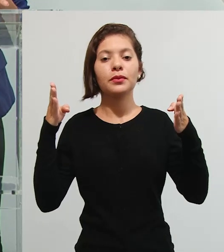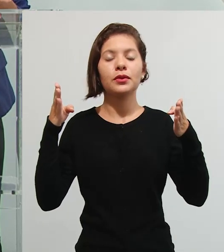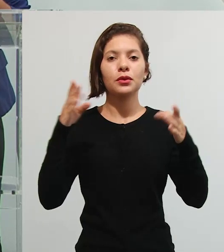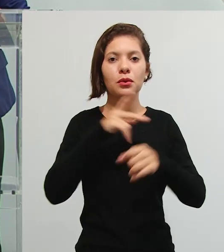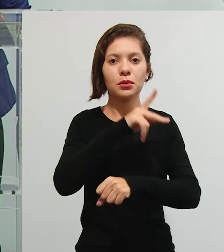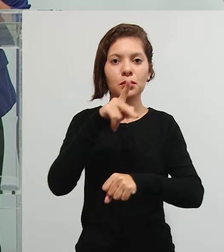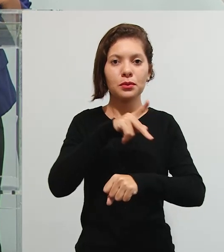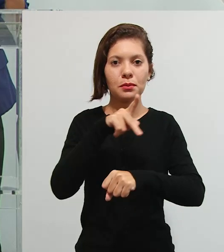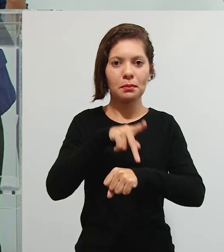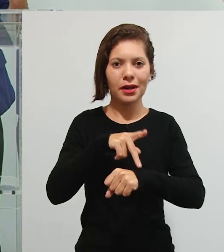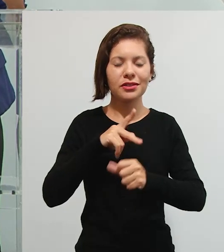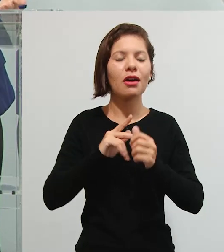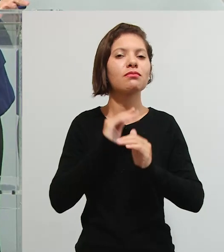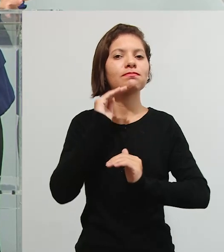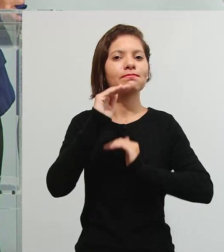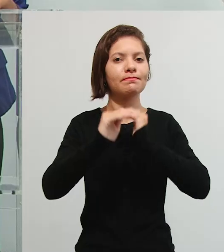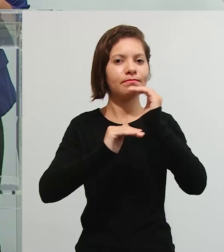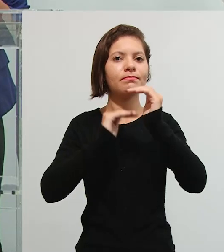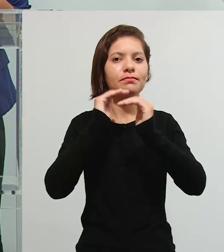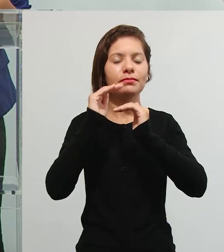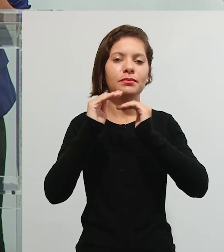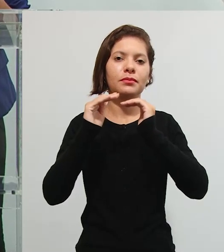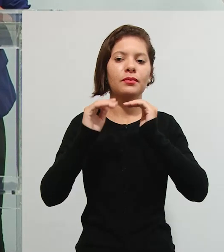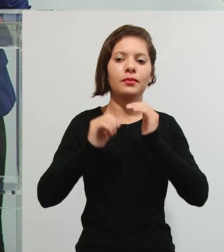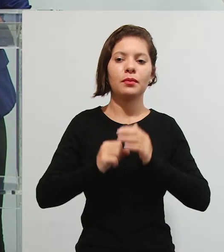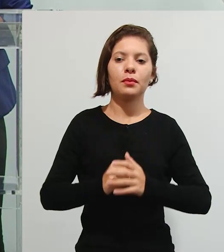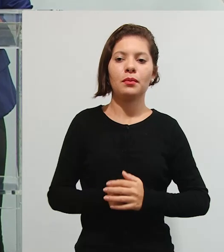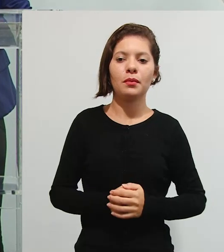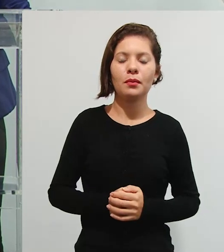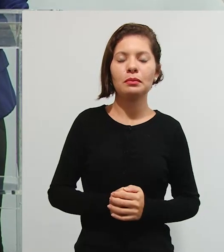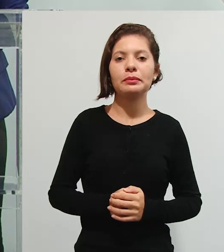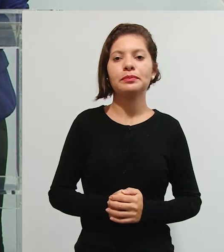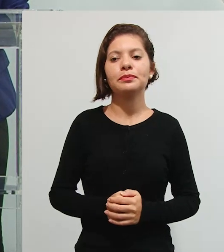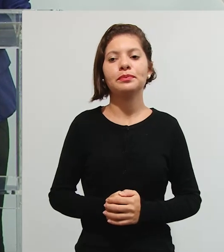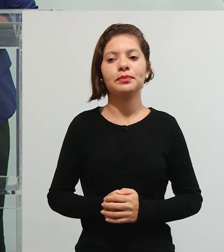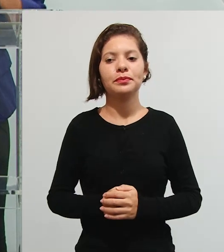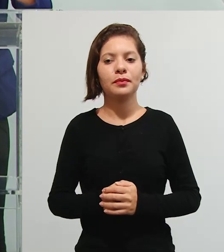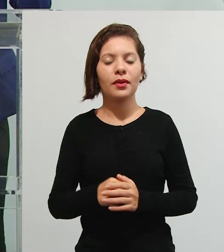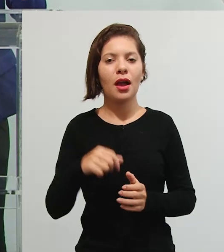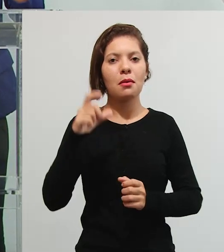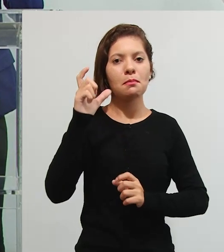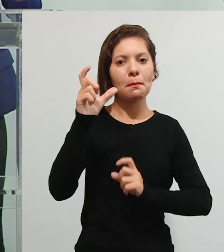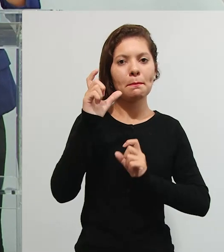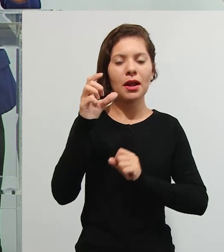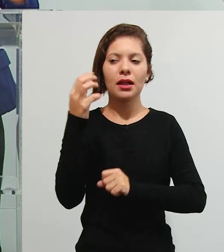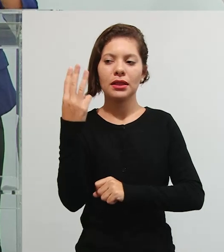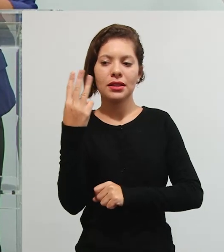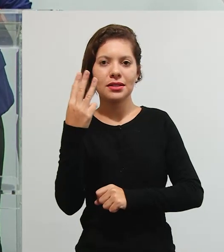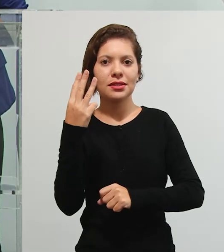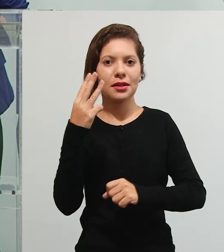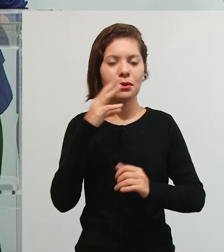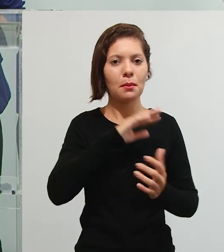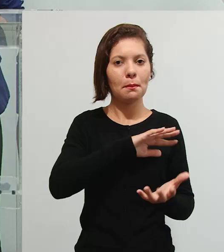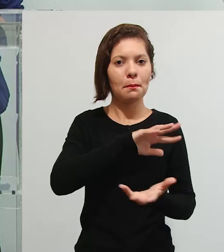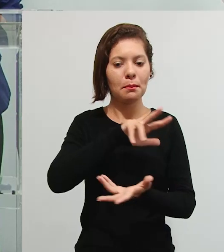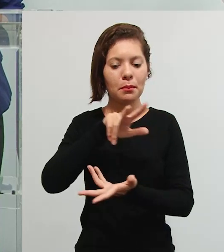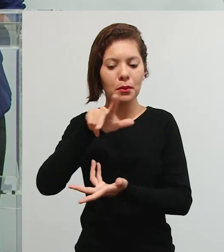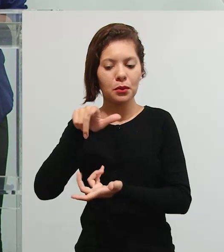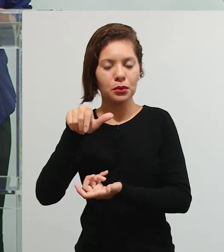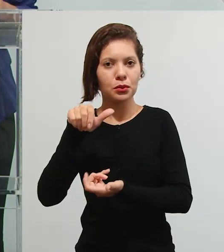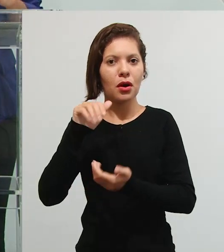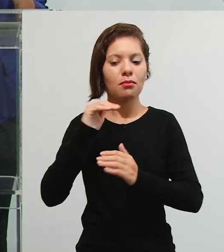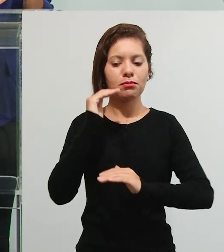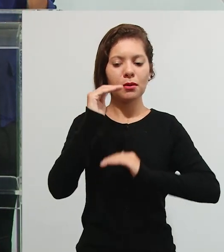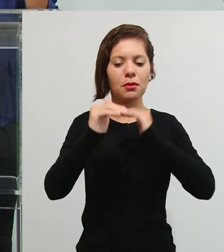eles chamam de países em desenvolvimento ou países de terceiro mundo, né? Acho que com a palavra terceiro mundo aparecia